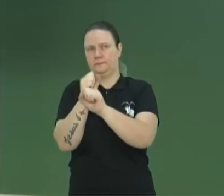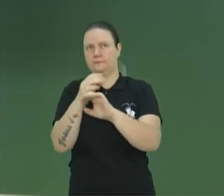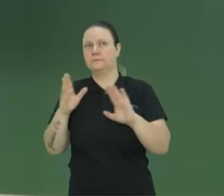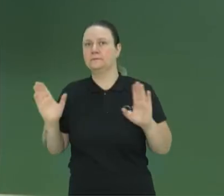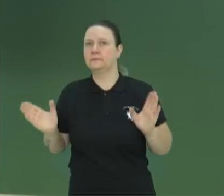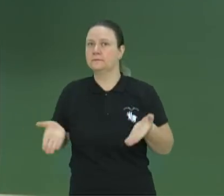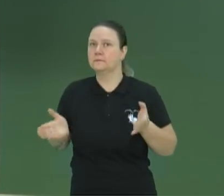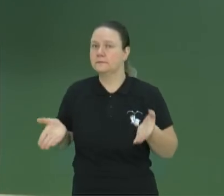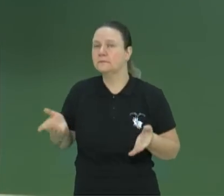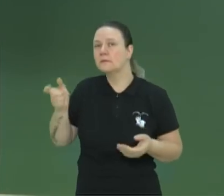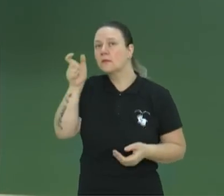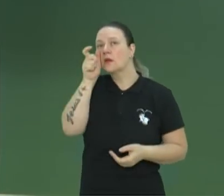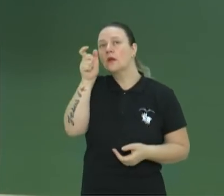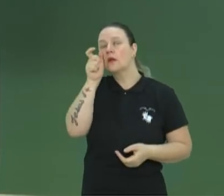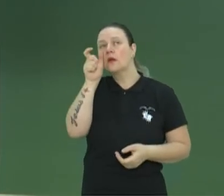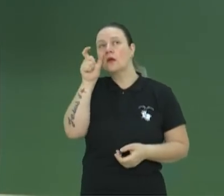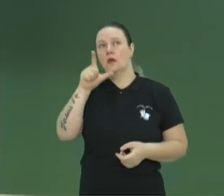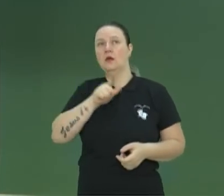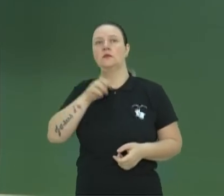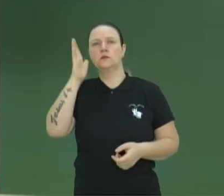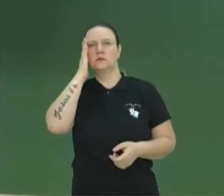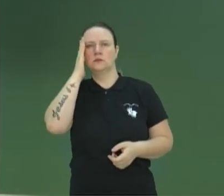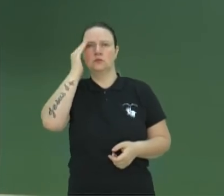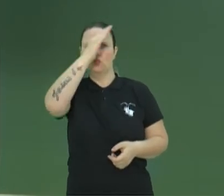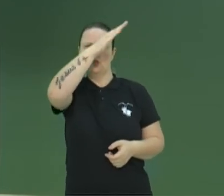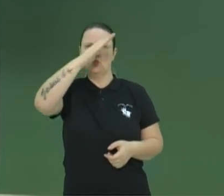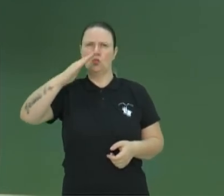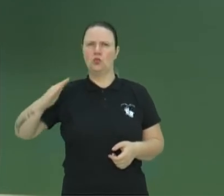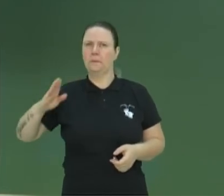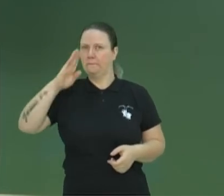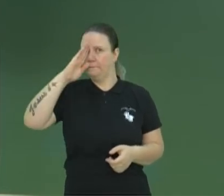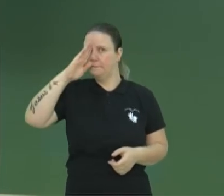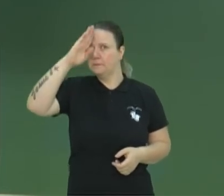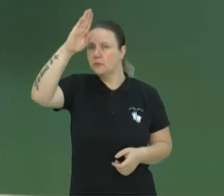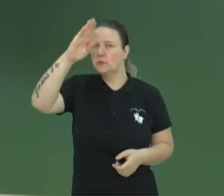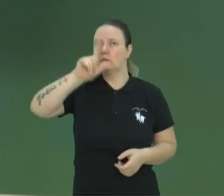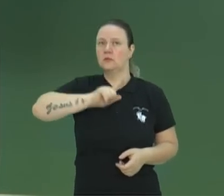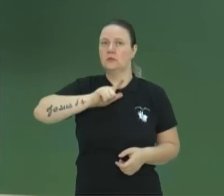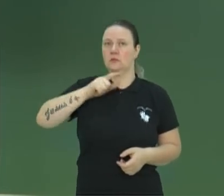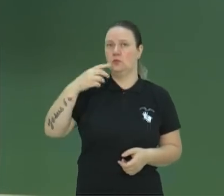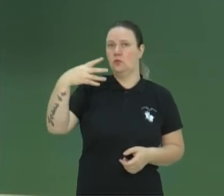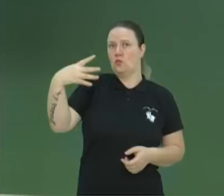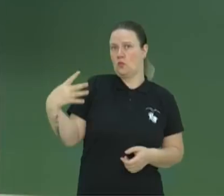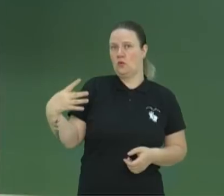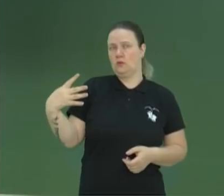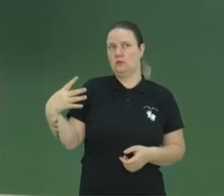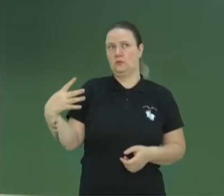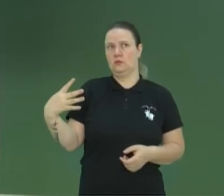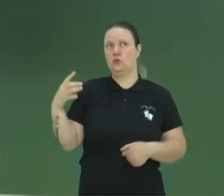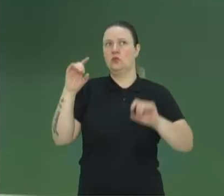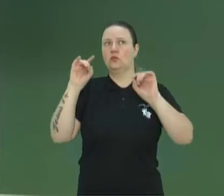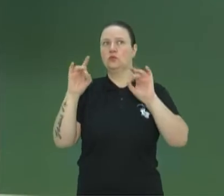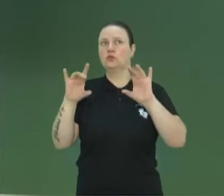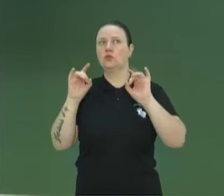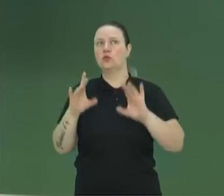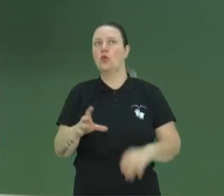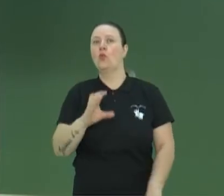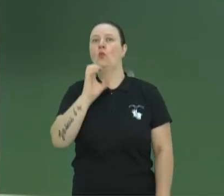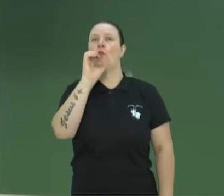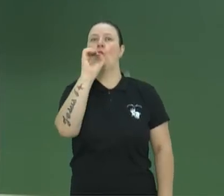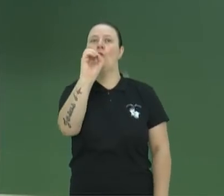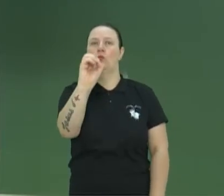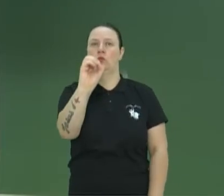aqui eu sei que a diagonal principal ela tem 4 elementos e eu só quero os nulos,